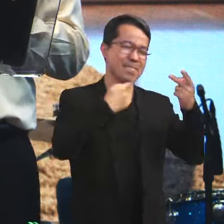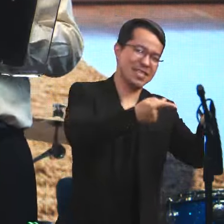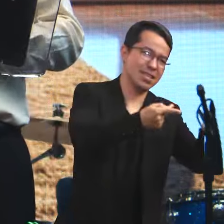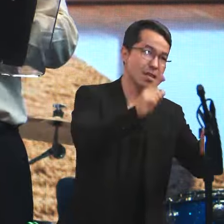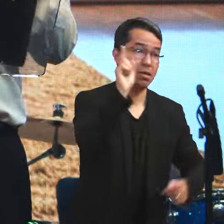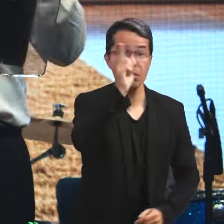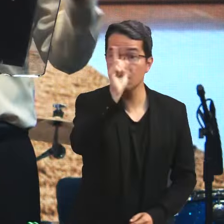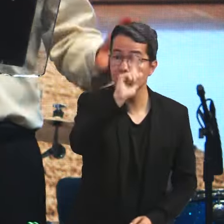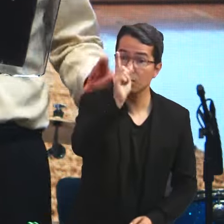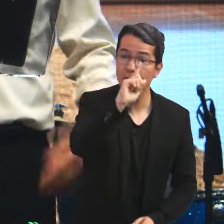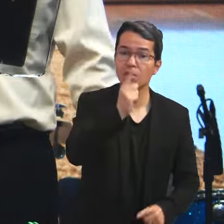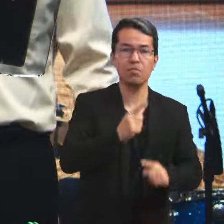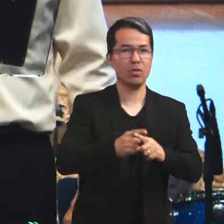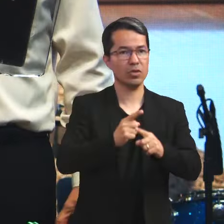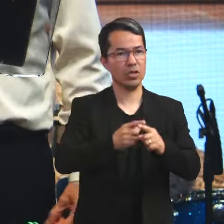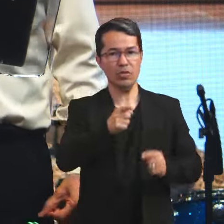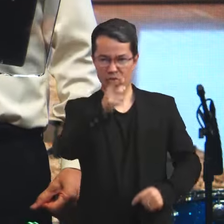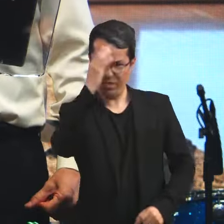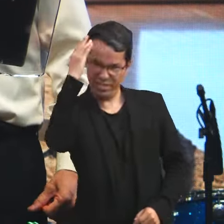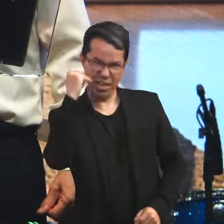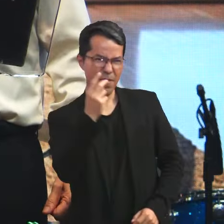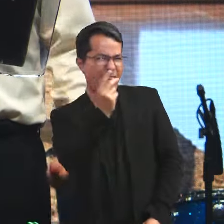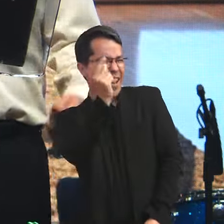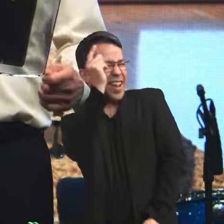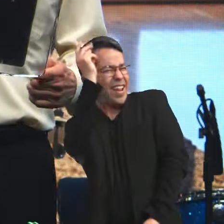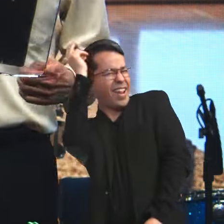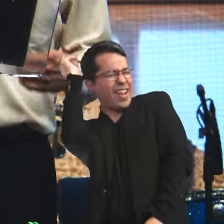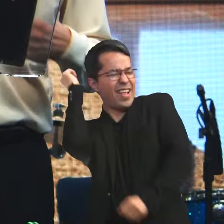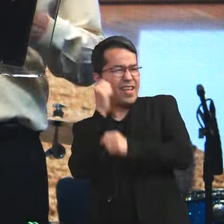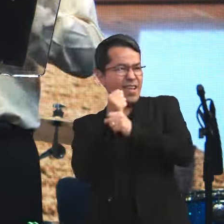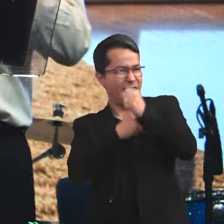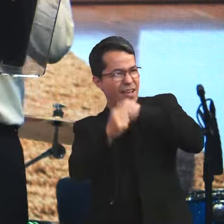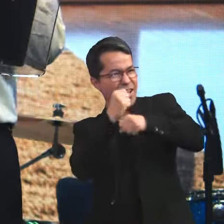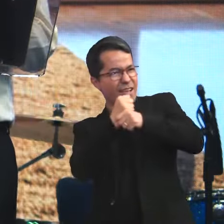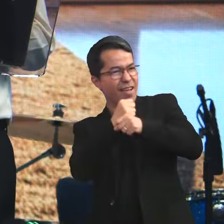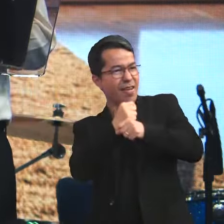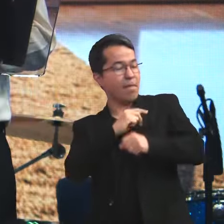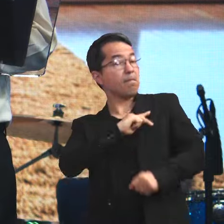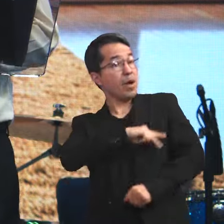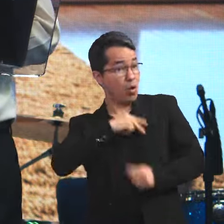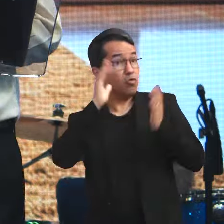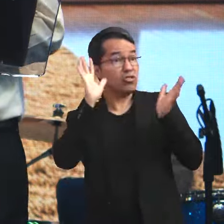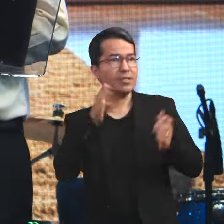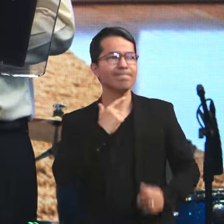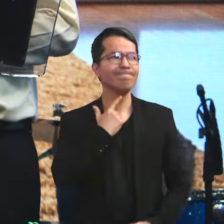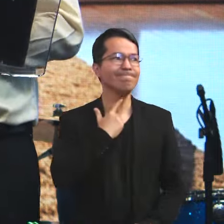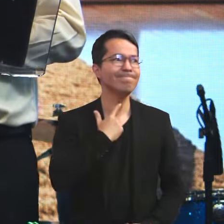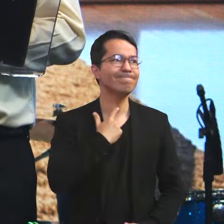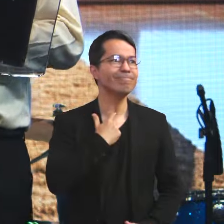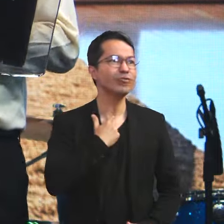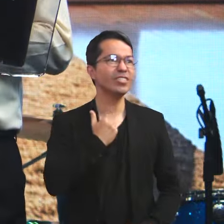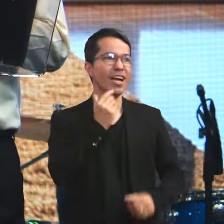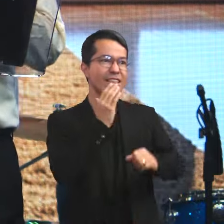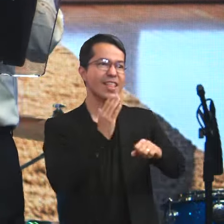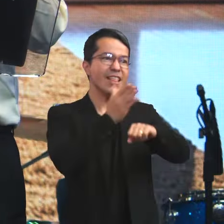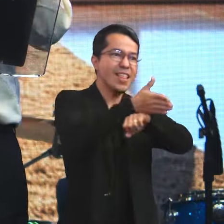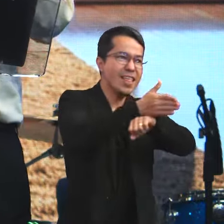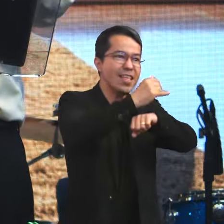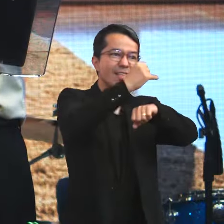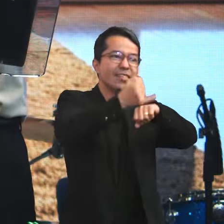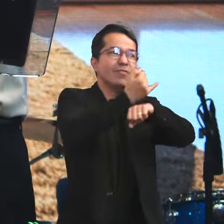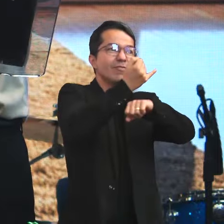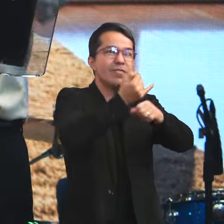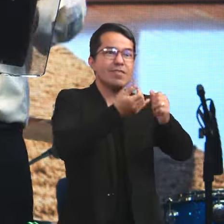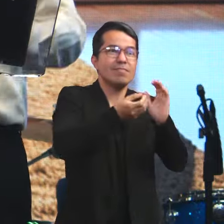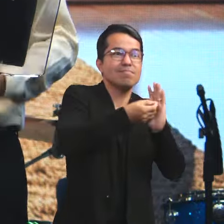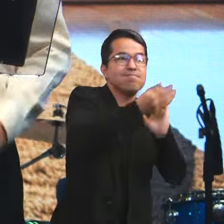casual porque por vrios porque por muit anos pao hav Paulo o desj